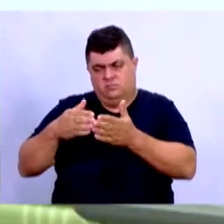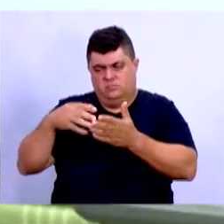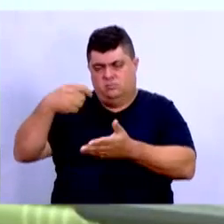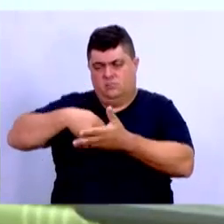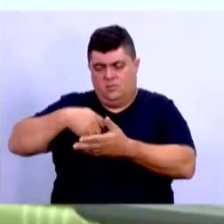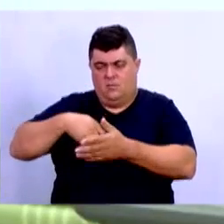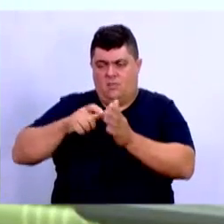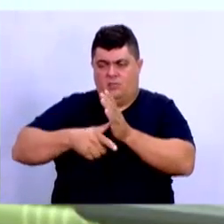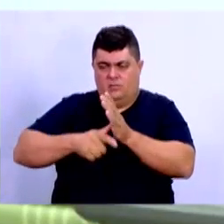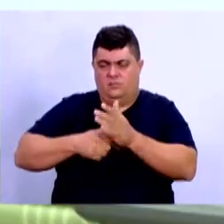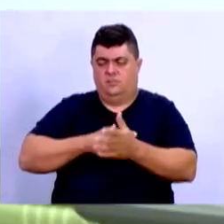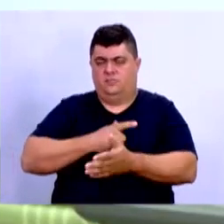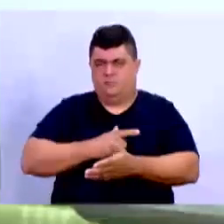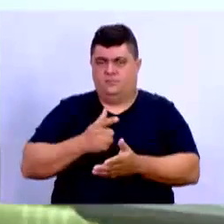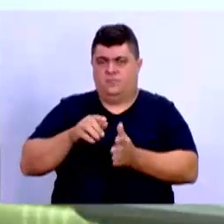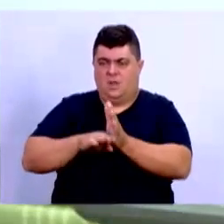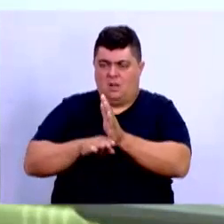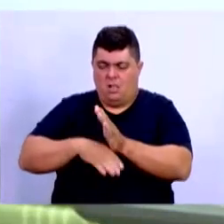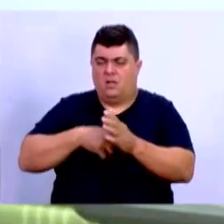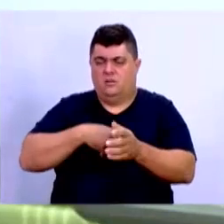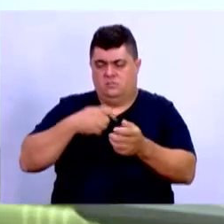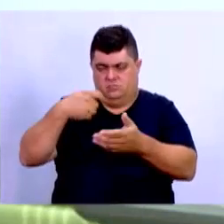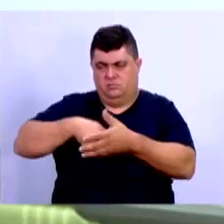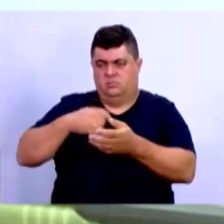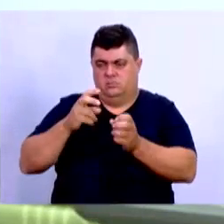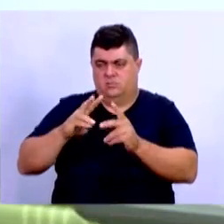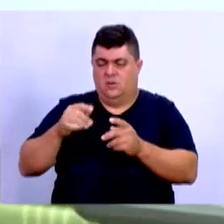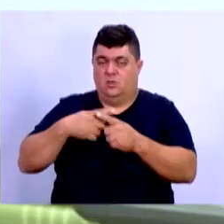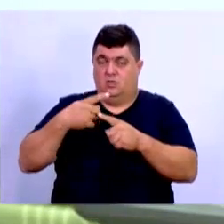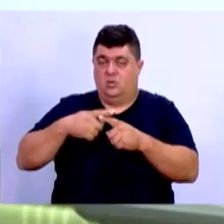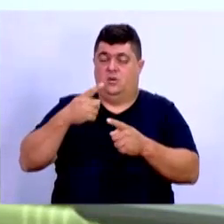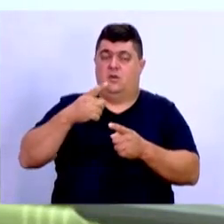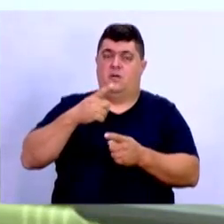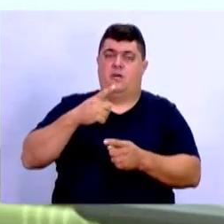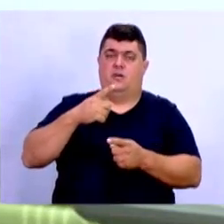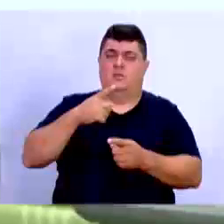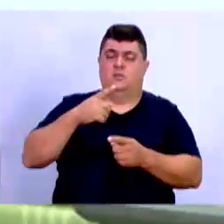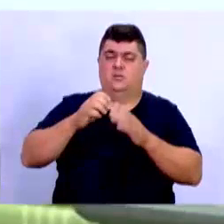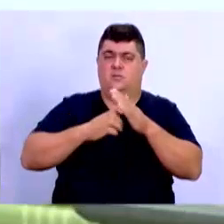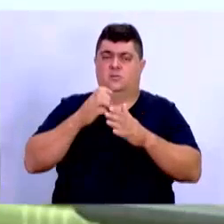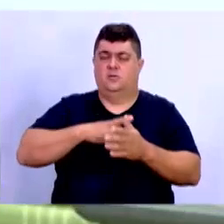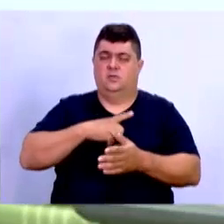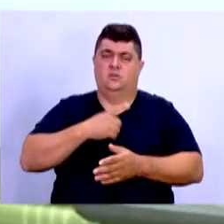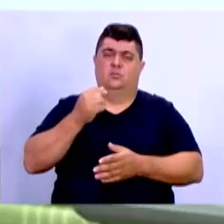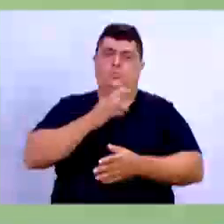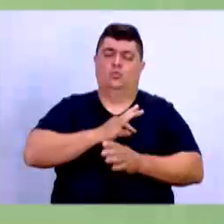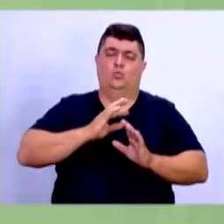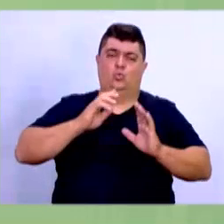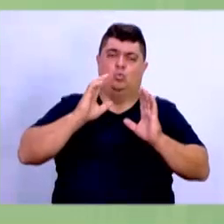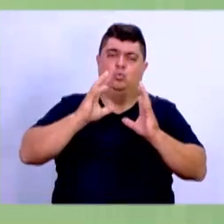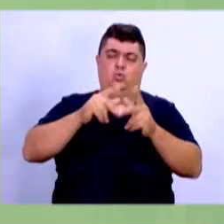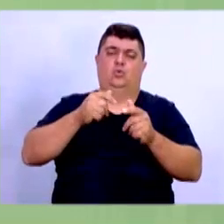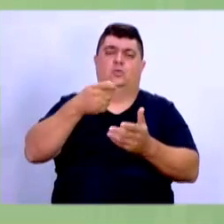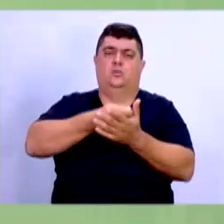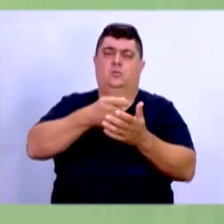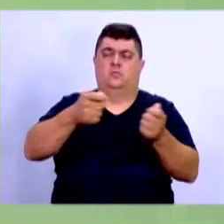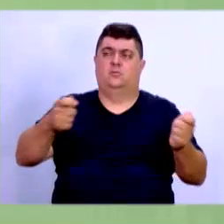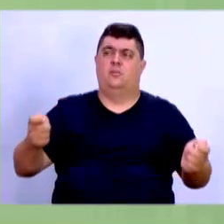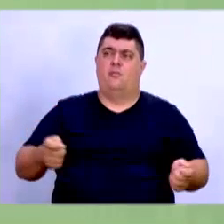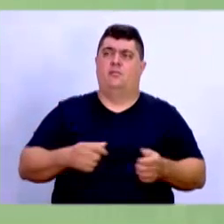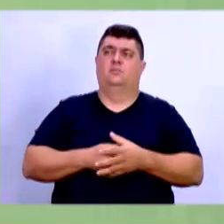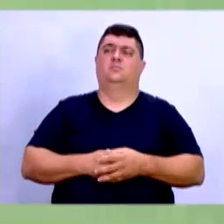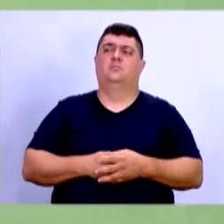alunos, no caso, venham pagar, né, a faculdade para que a empresa consiga ter a receita no final do mês. Certo? Então